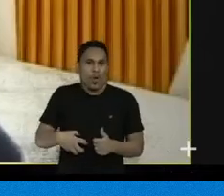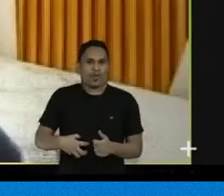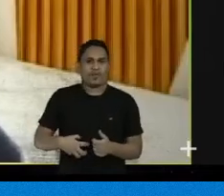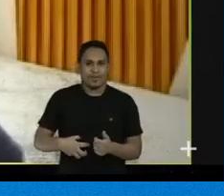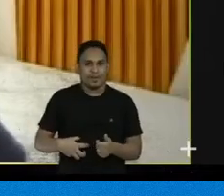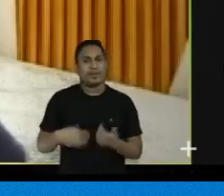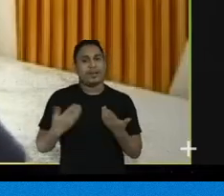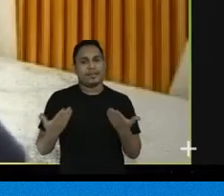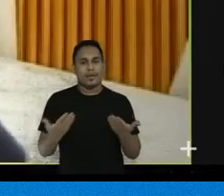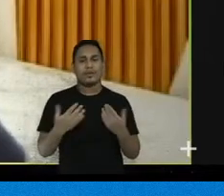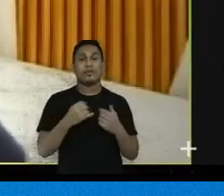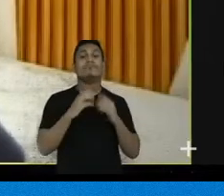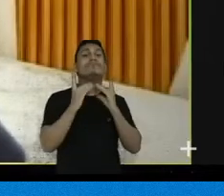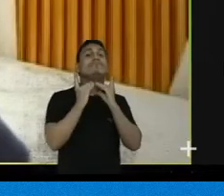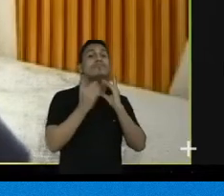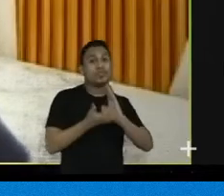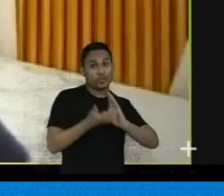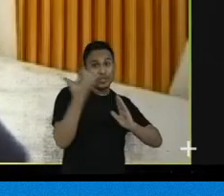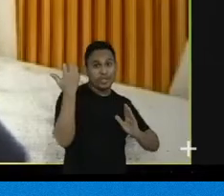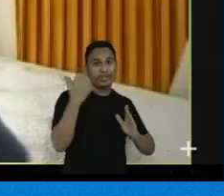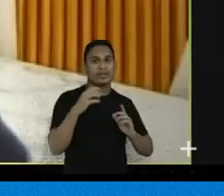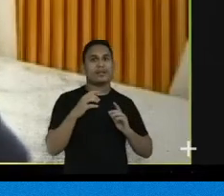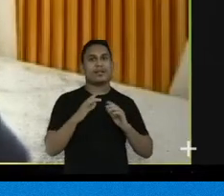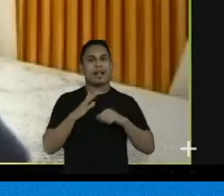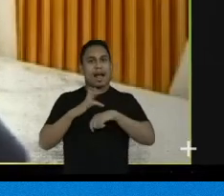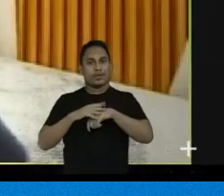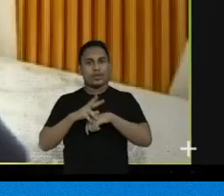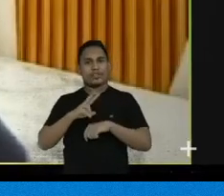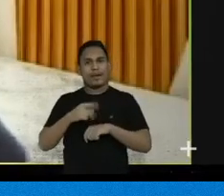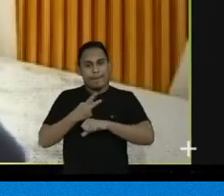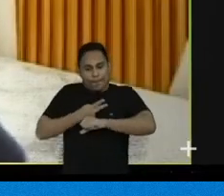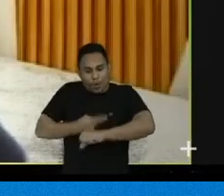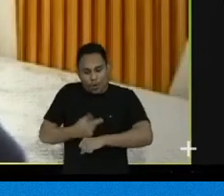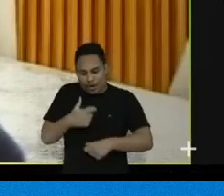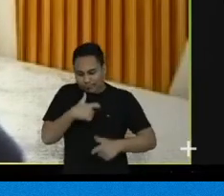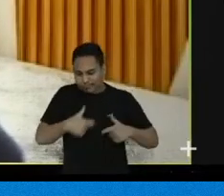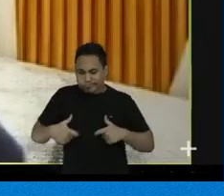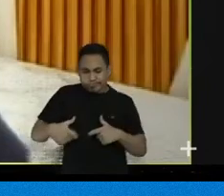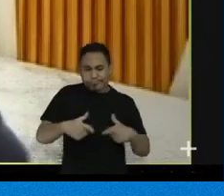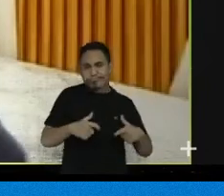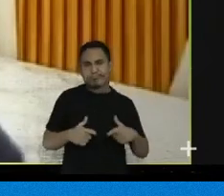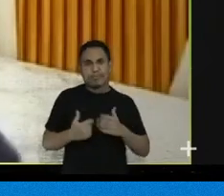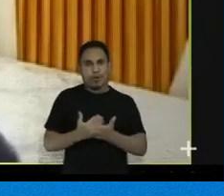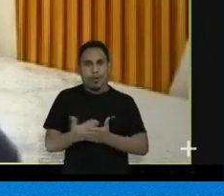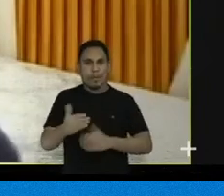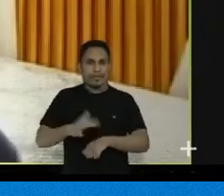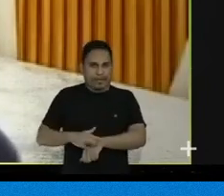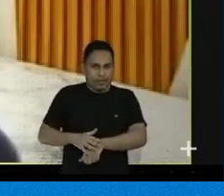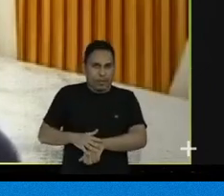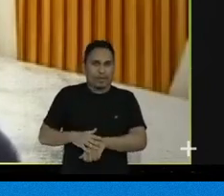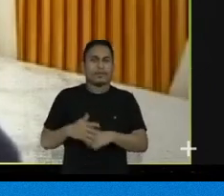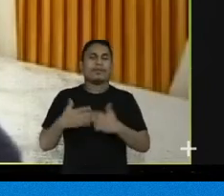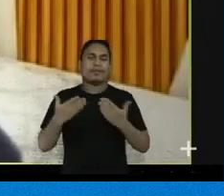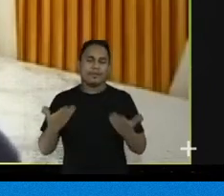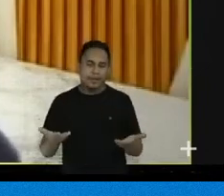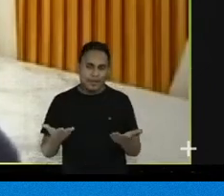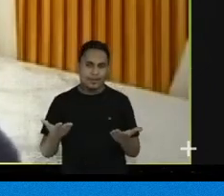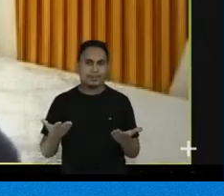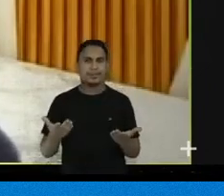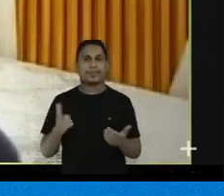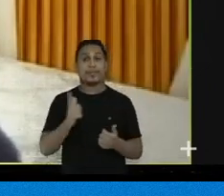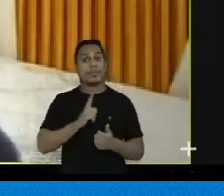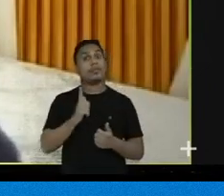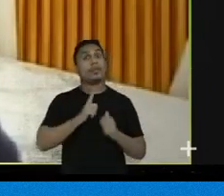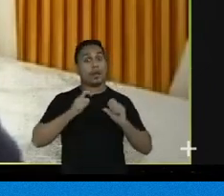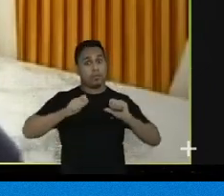doença autoimune, ela vai procurar um outro lugar para se instalar, tá? Então, tem que ter um pouquinho de cuidado. Há, sim, uma melhora